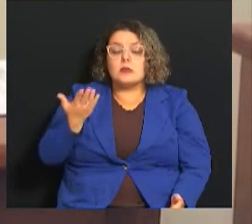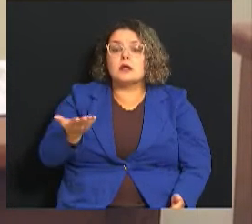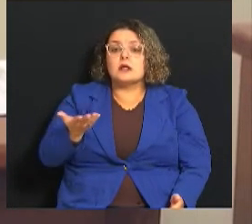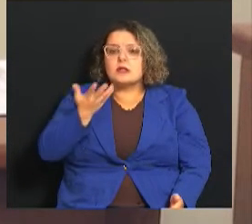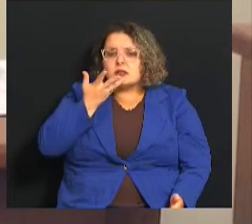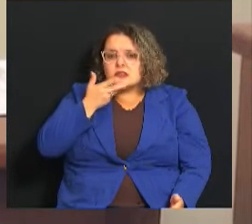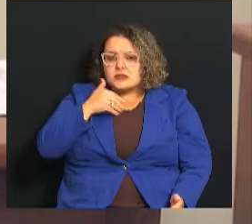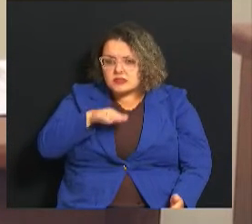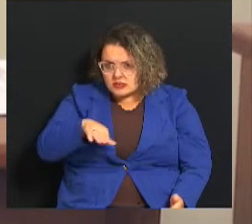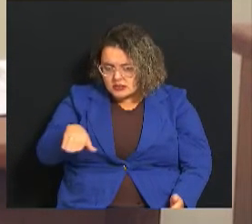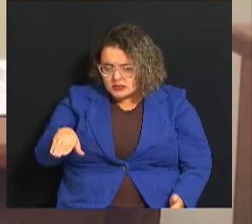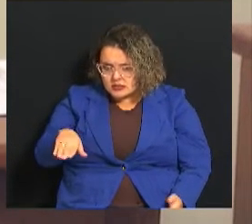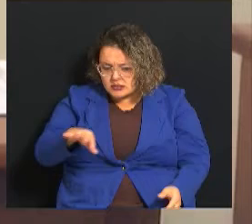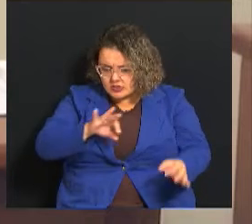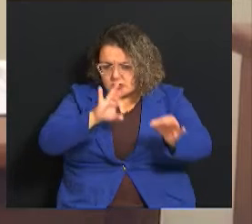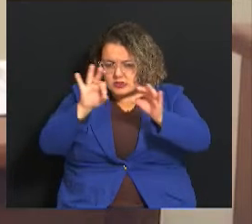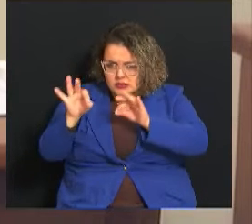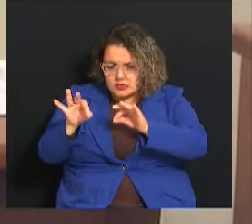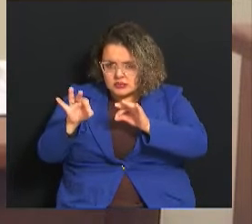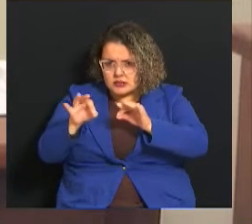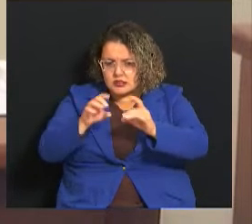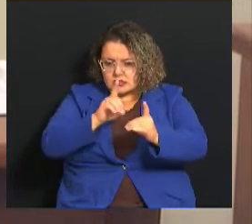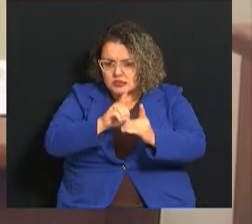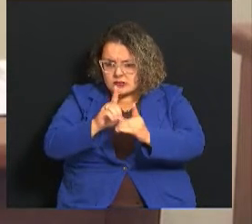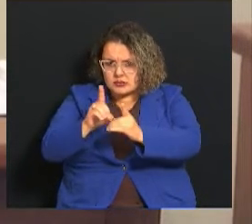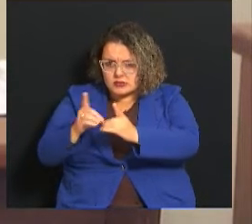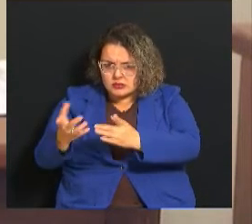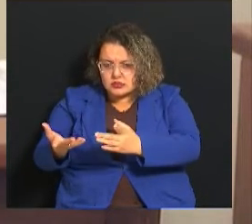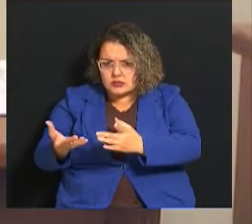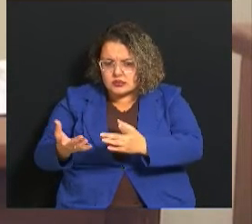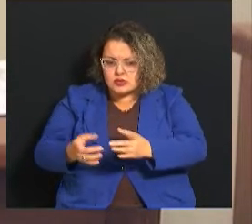sendo acompanhada, está sendo assistida, o direito dela está sendo